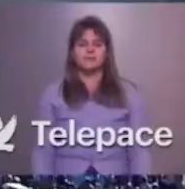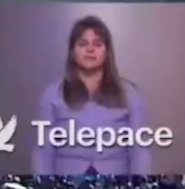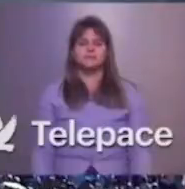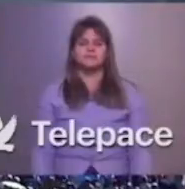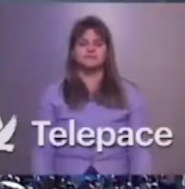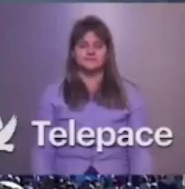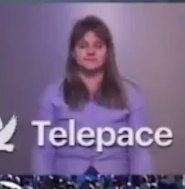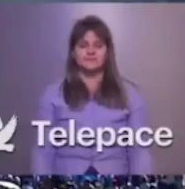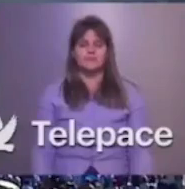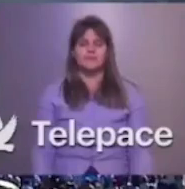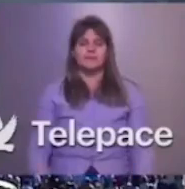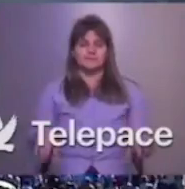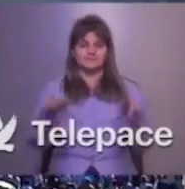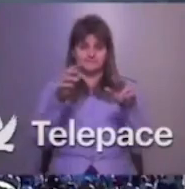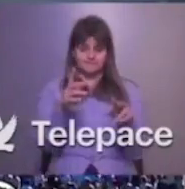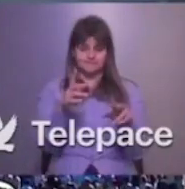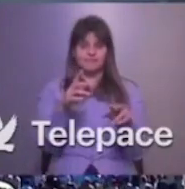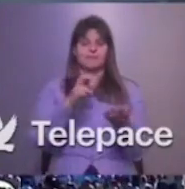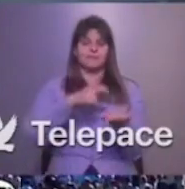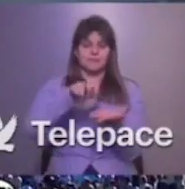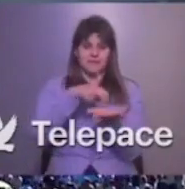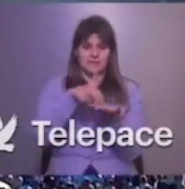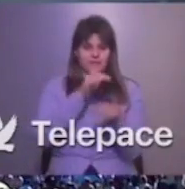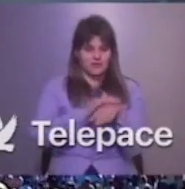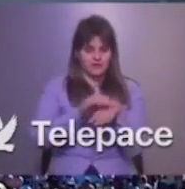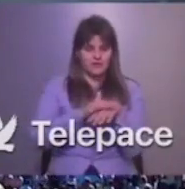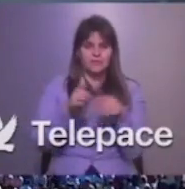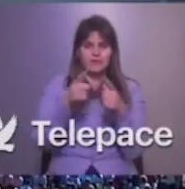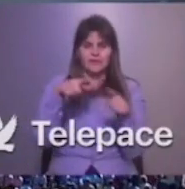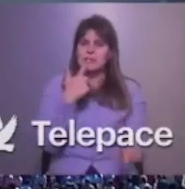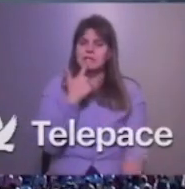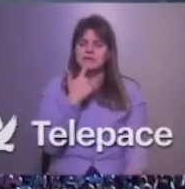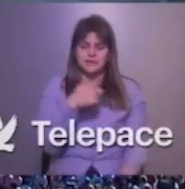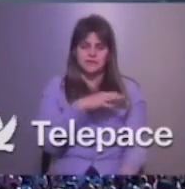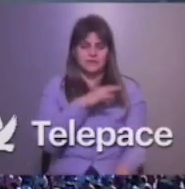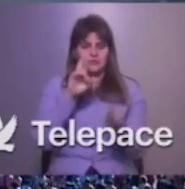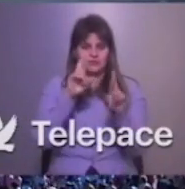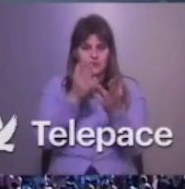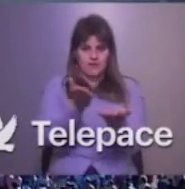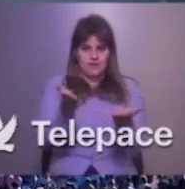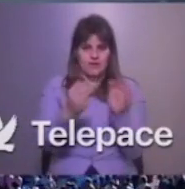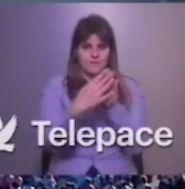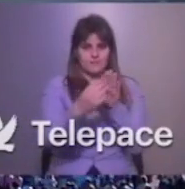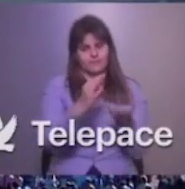To our beloved English-speaking pilgrims, the Lord be with you.